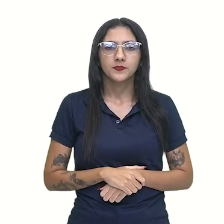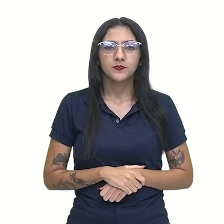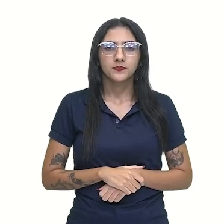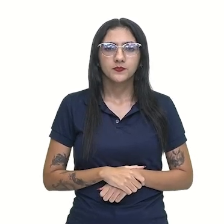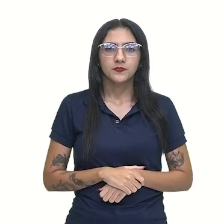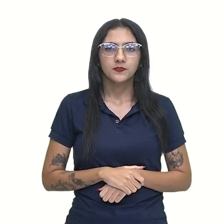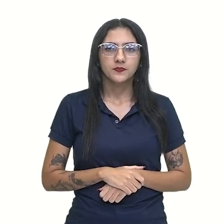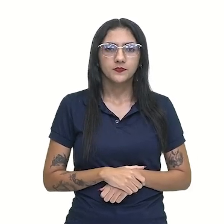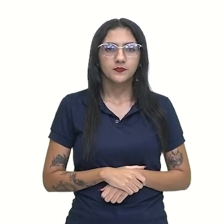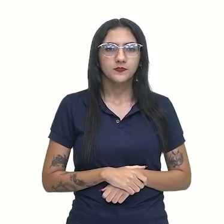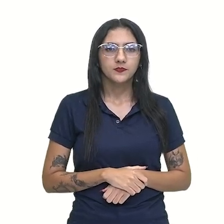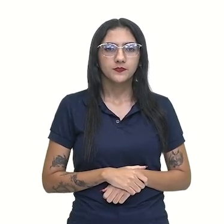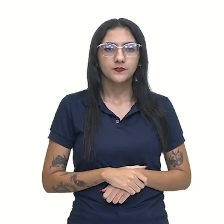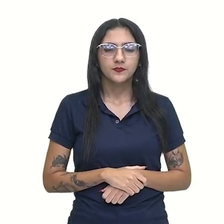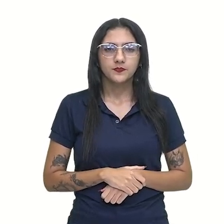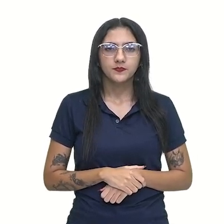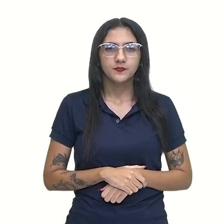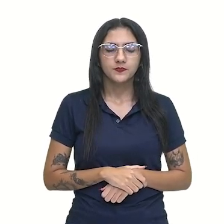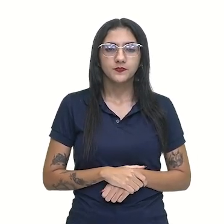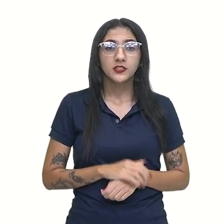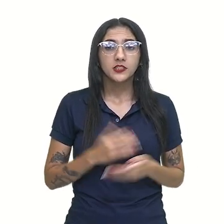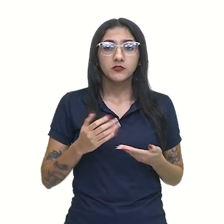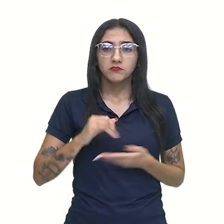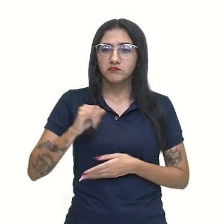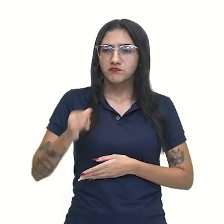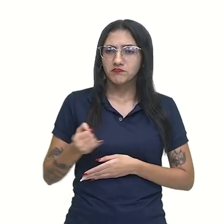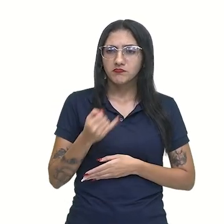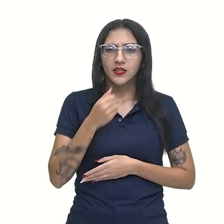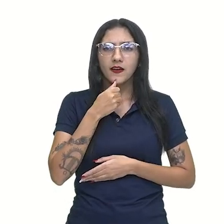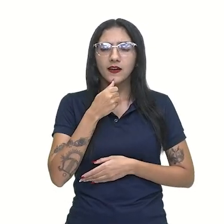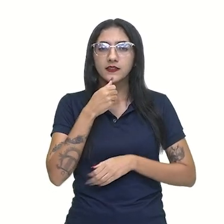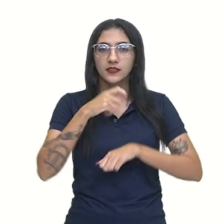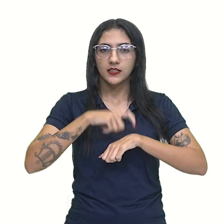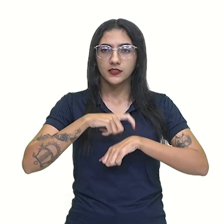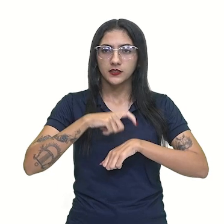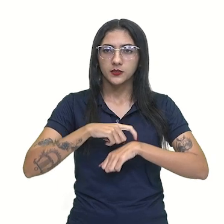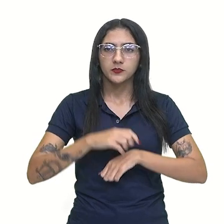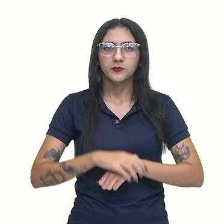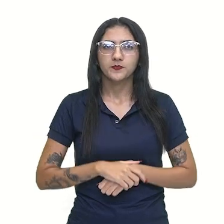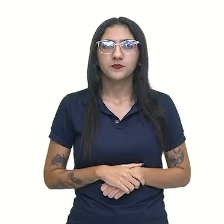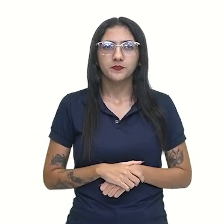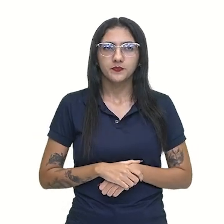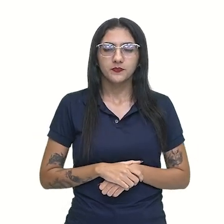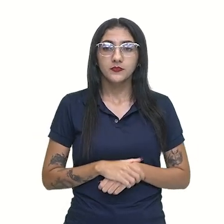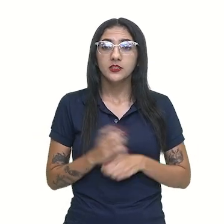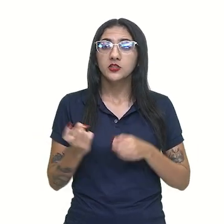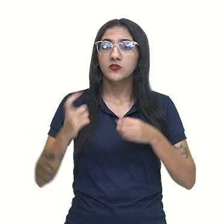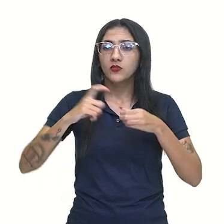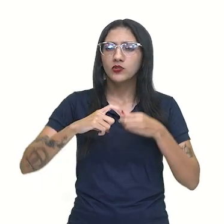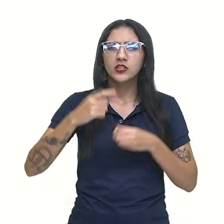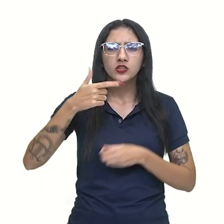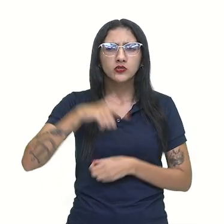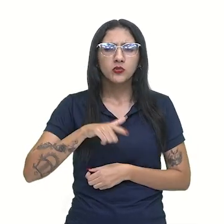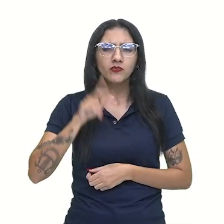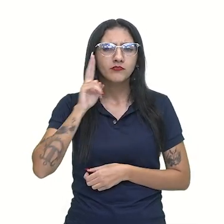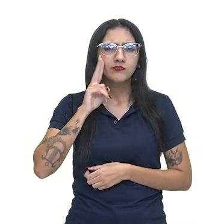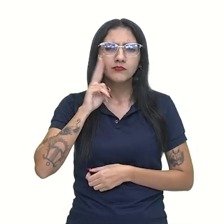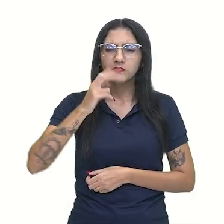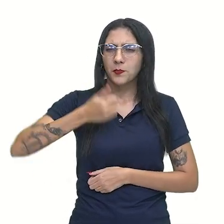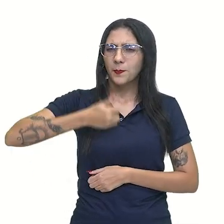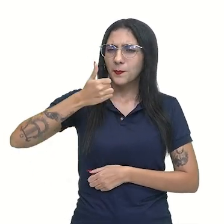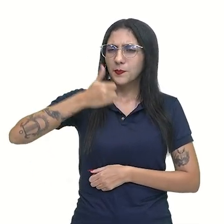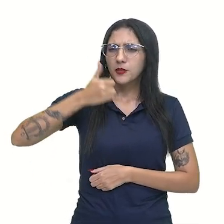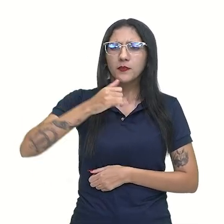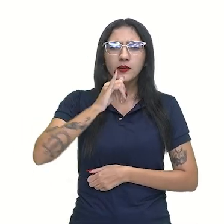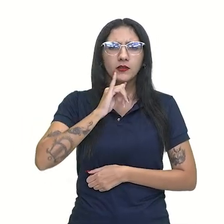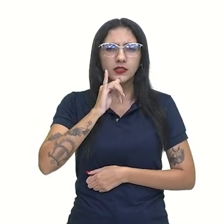eu vou aproveitar, que ainda temos aí alguns minutinhos, a gente vai voltar lá para aquele primeiro exemplo, tá bom? Para você